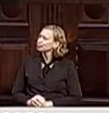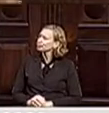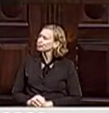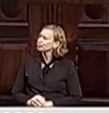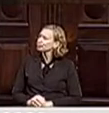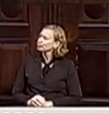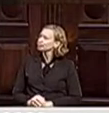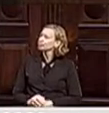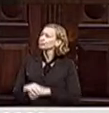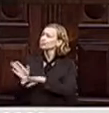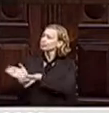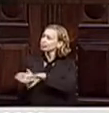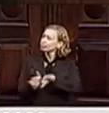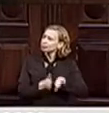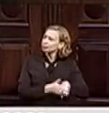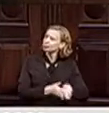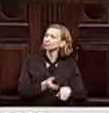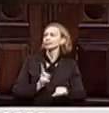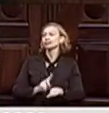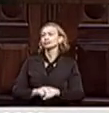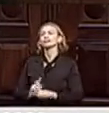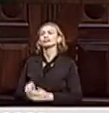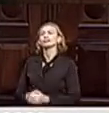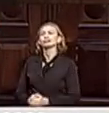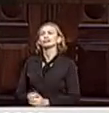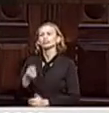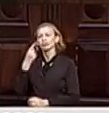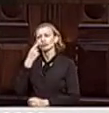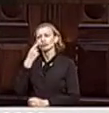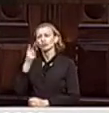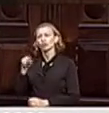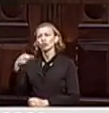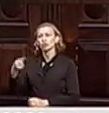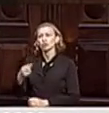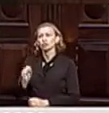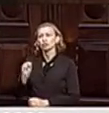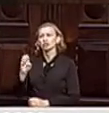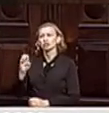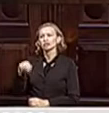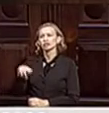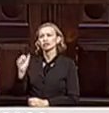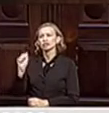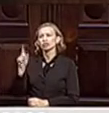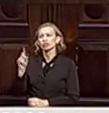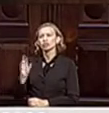Passado algum tempo, vamos pegar o caso do senador Renan Calheiros.